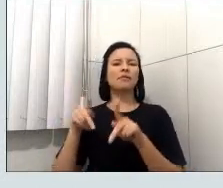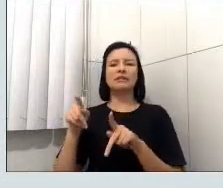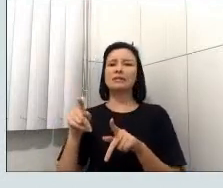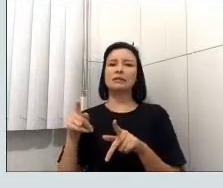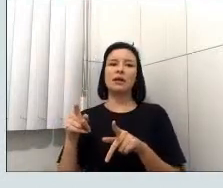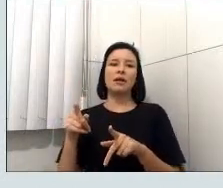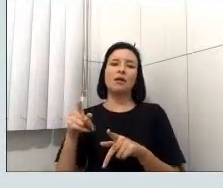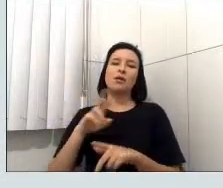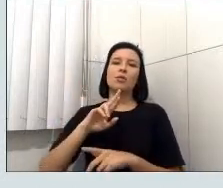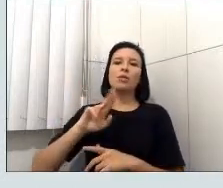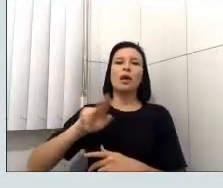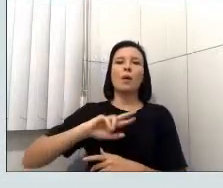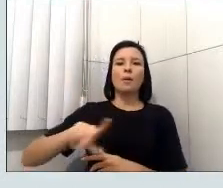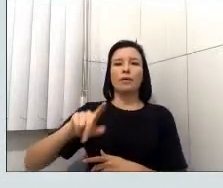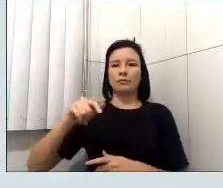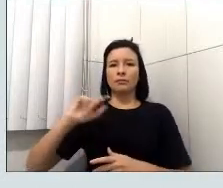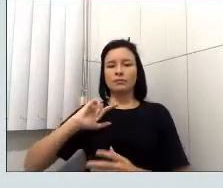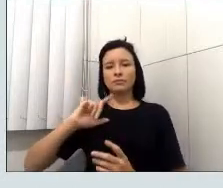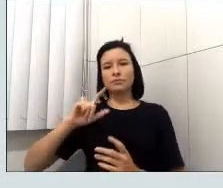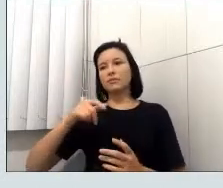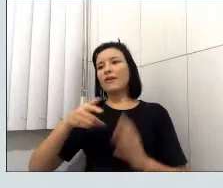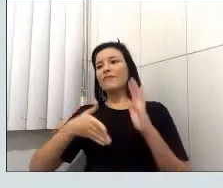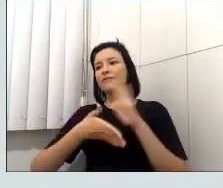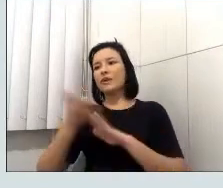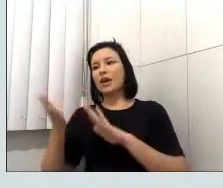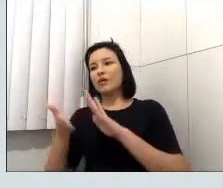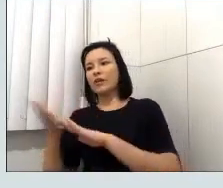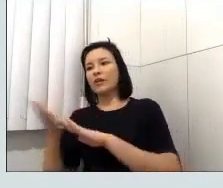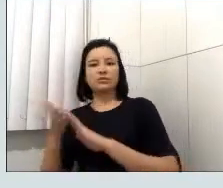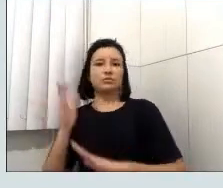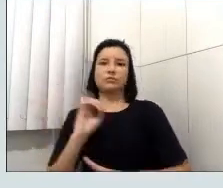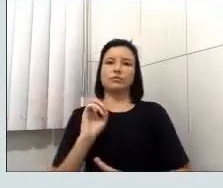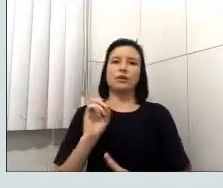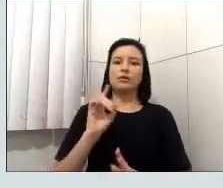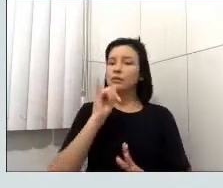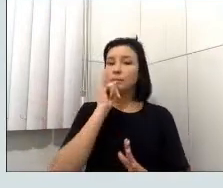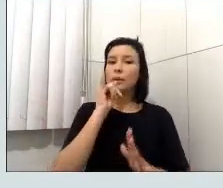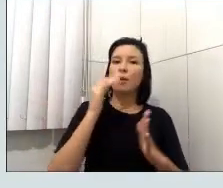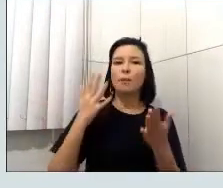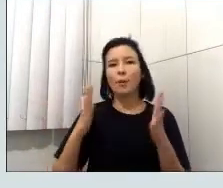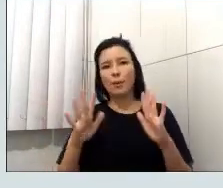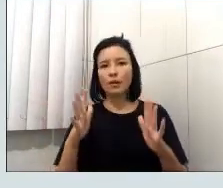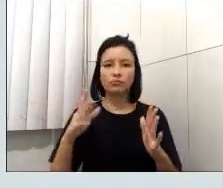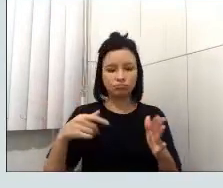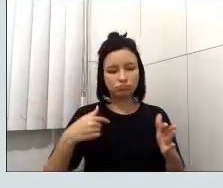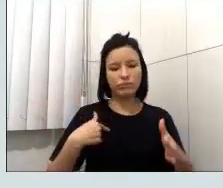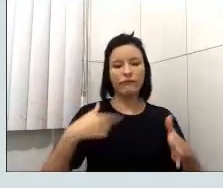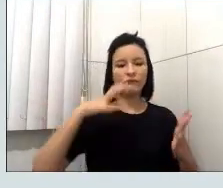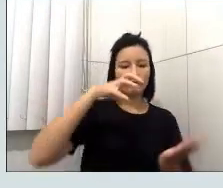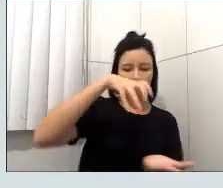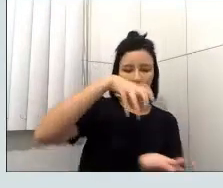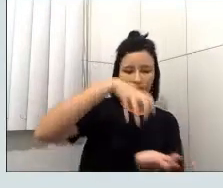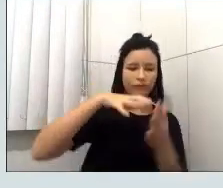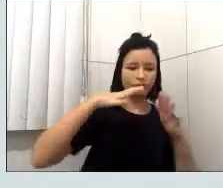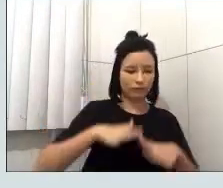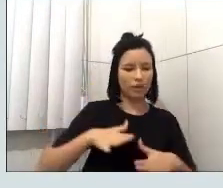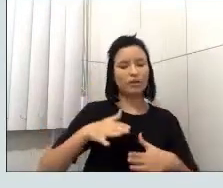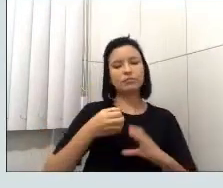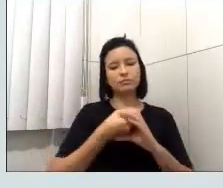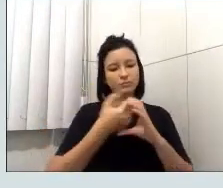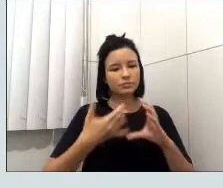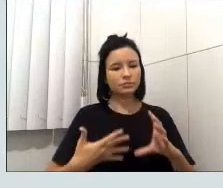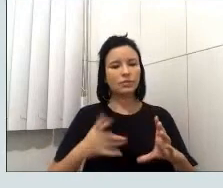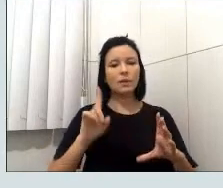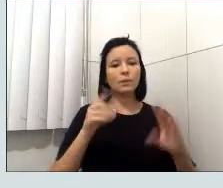não ficavam tanto tempo numa região, e eles tinham diversas características que vão